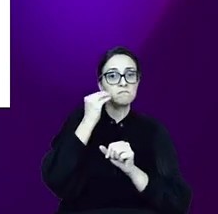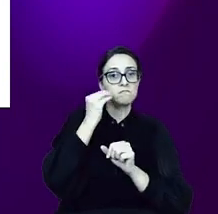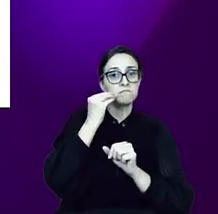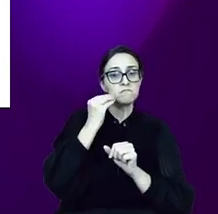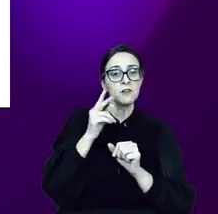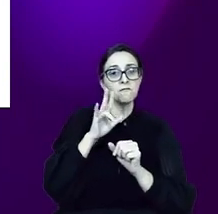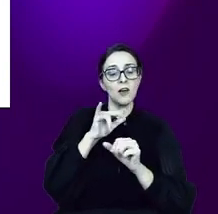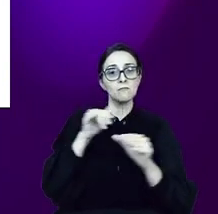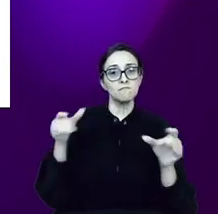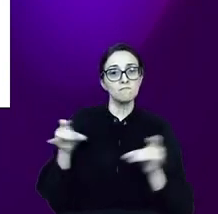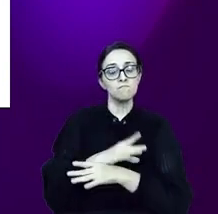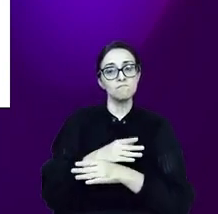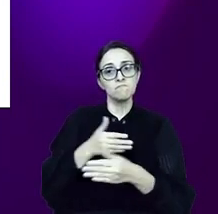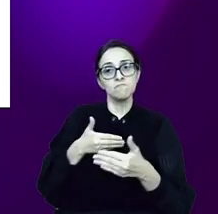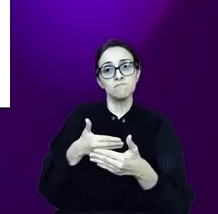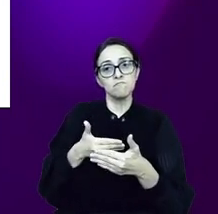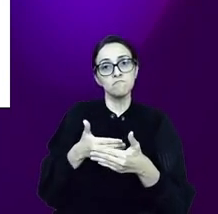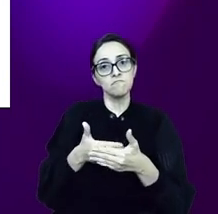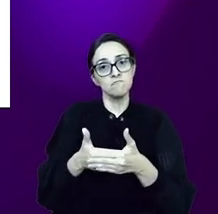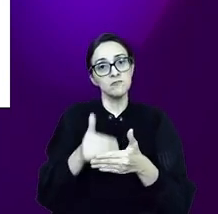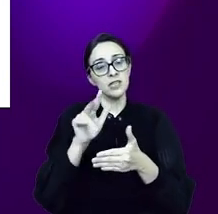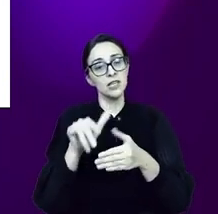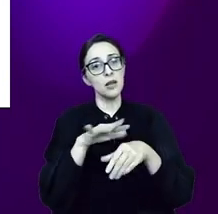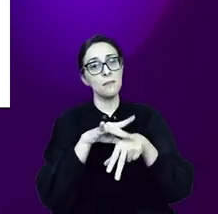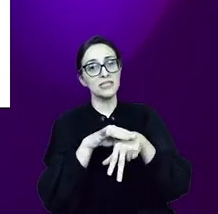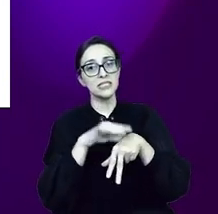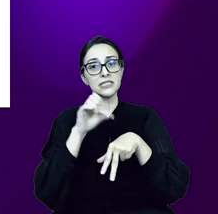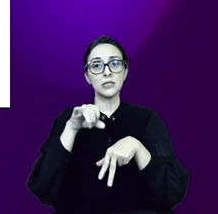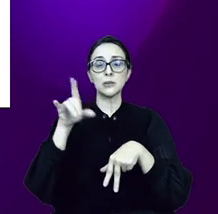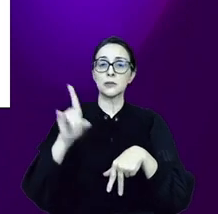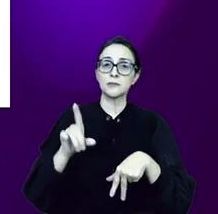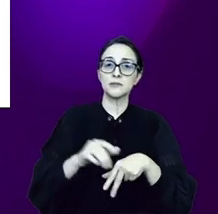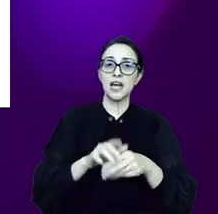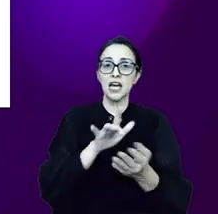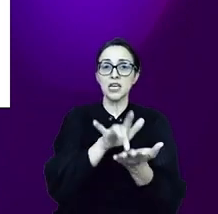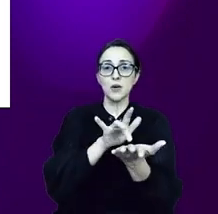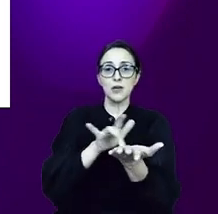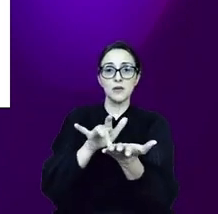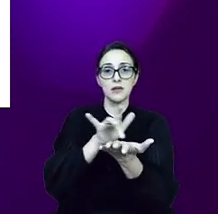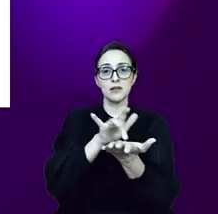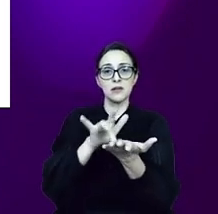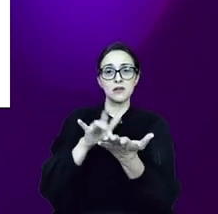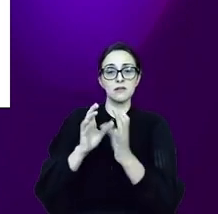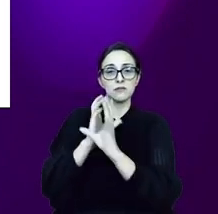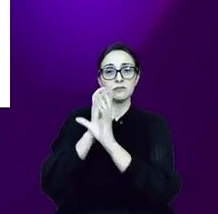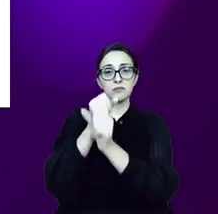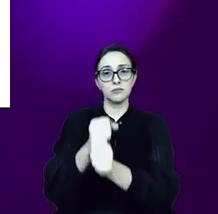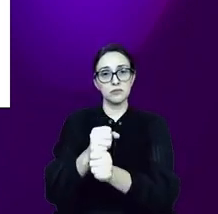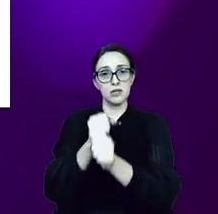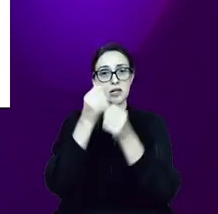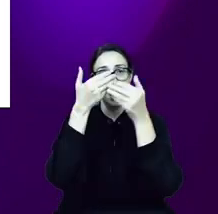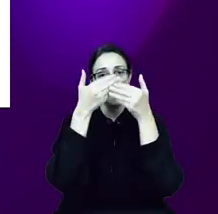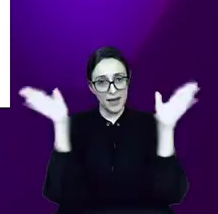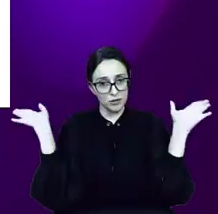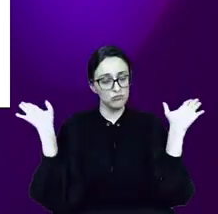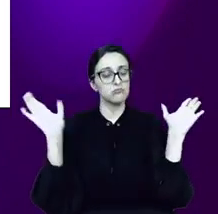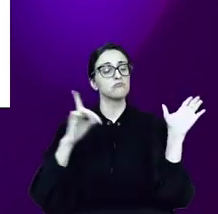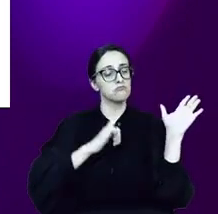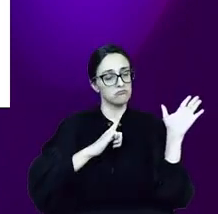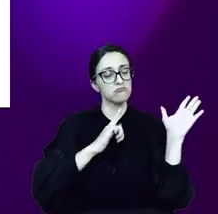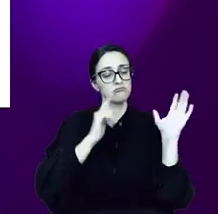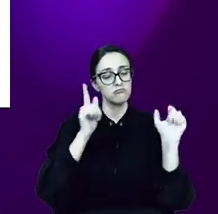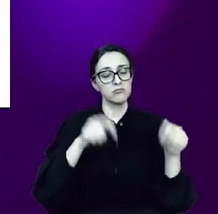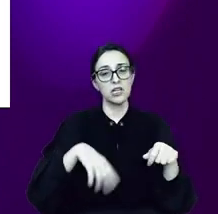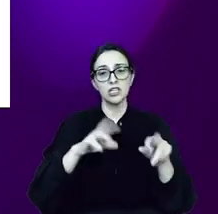o desfecho provável daquele paciente. Então, calculadora CRASH, aqui uma outra que é disponível abertamente. A